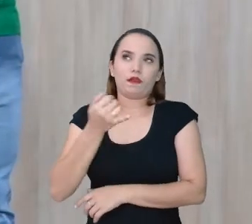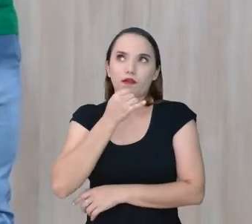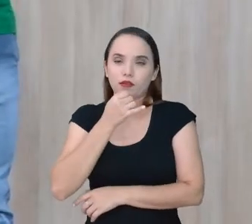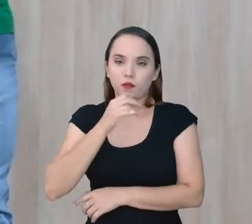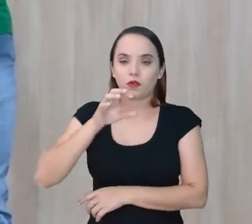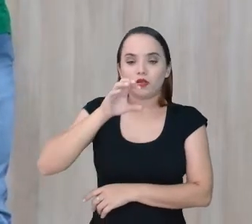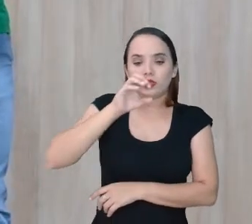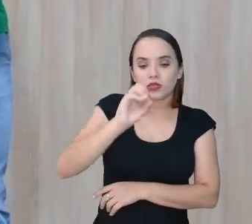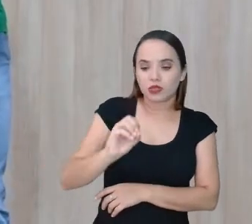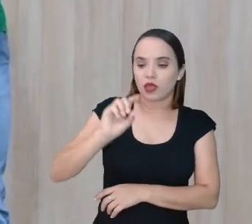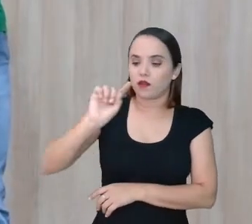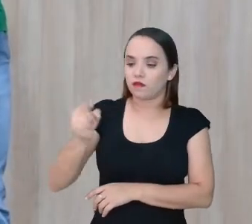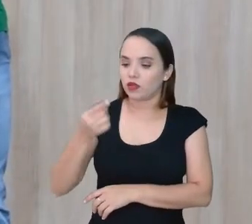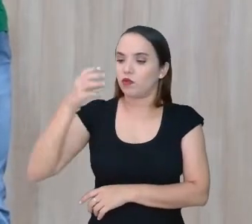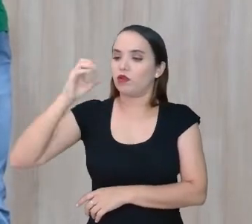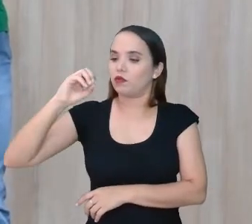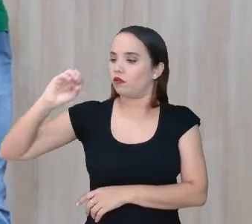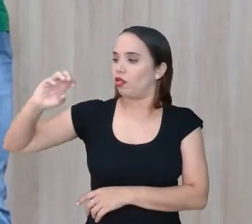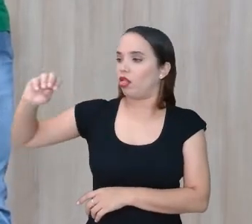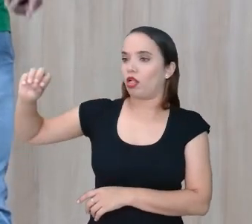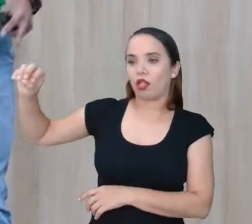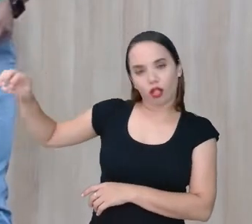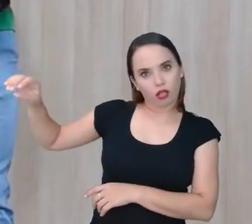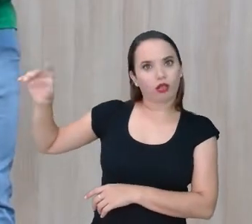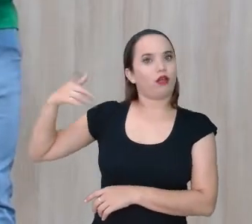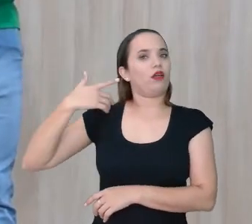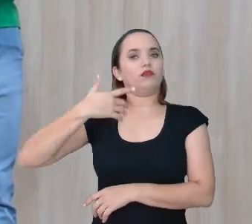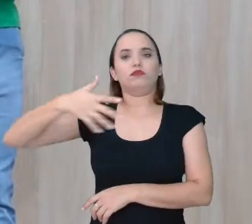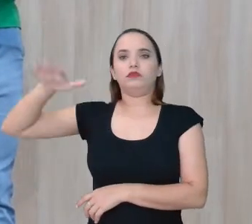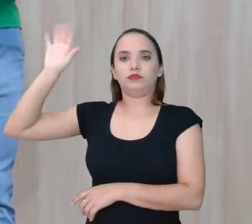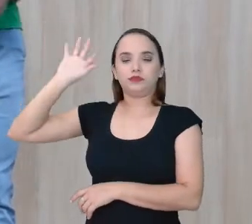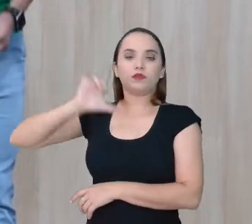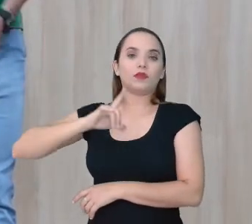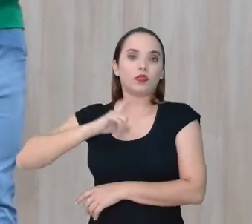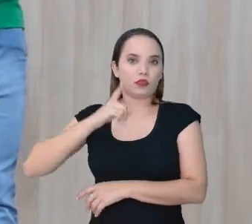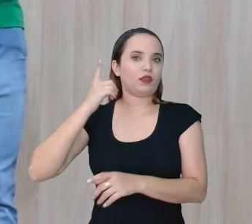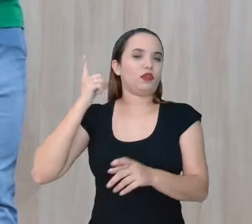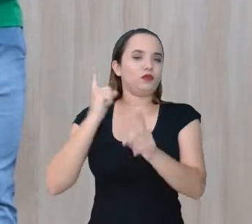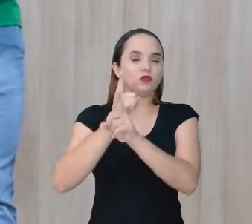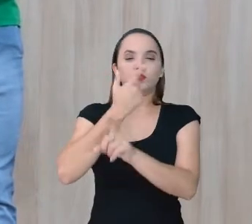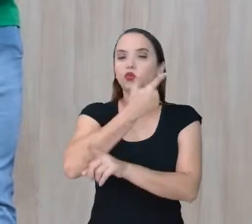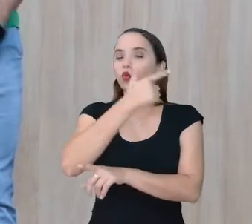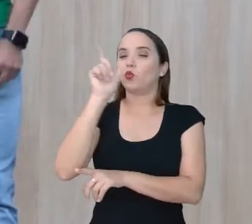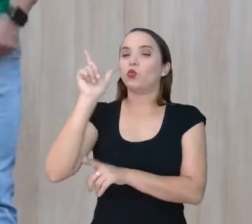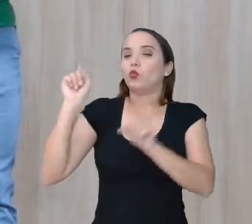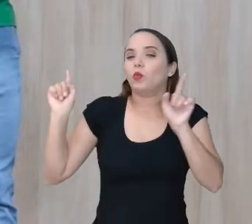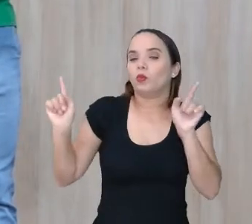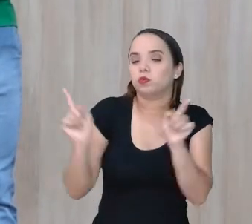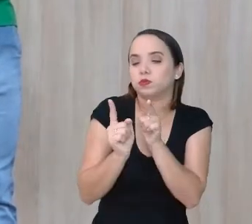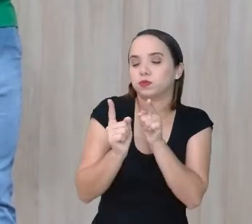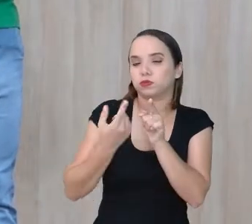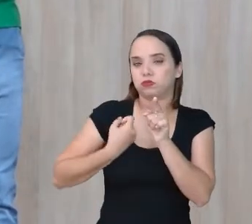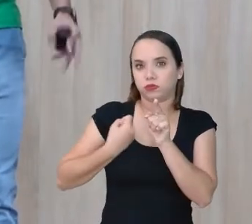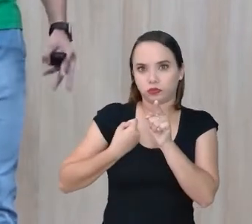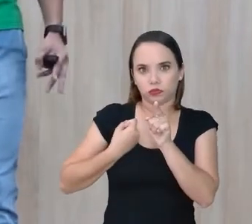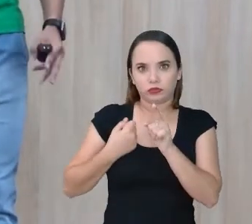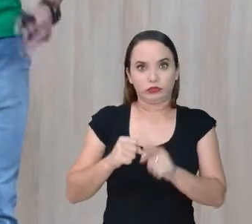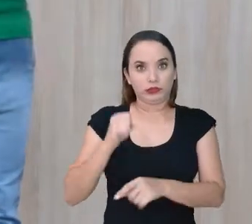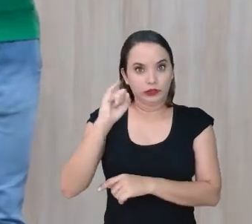e 0,0000 mais algum número, você vai encontrar um número muito pequeno, tá? E aí, se não